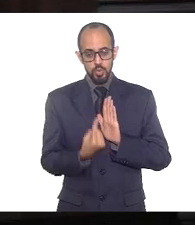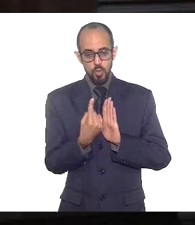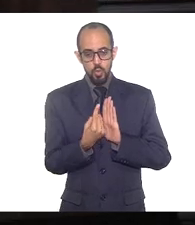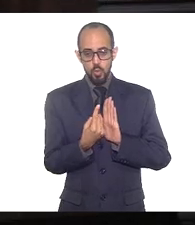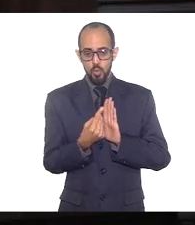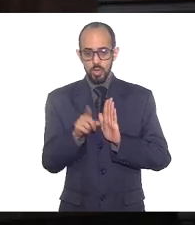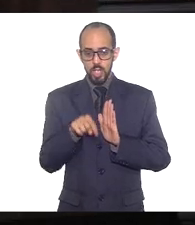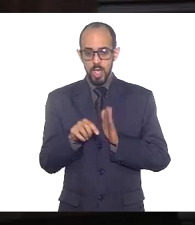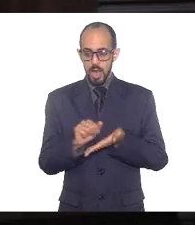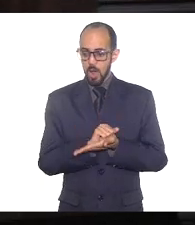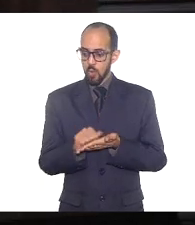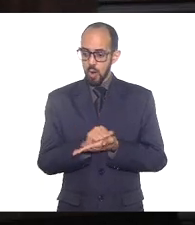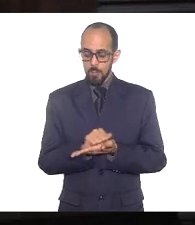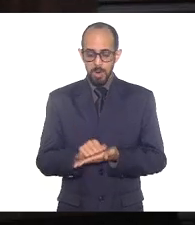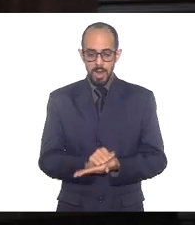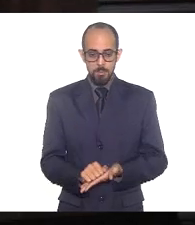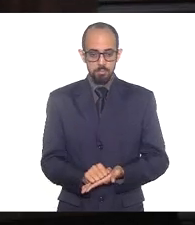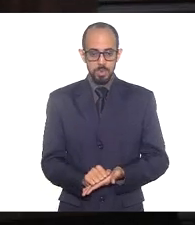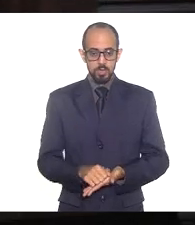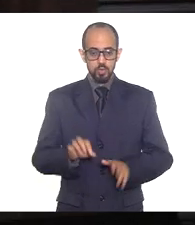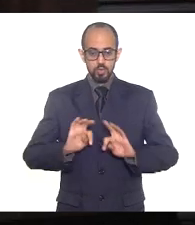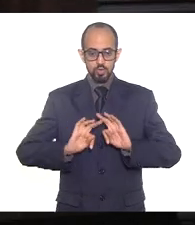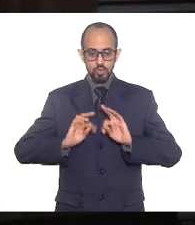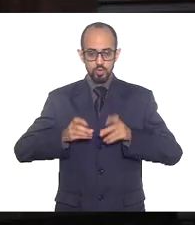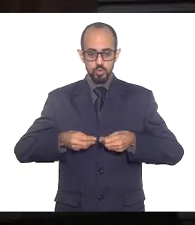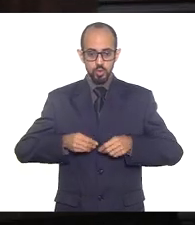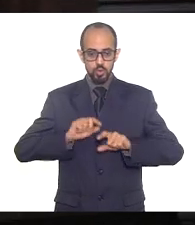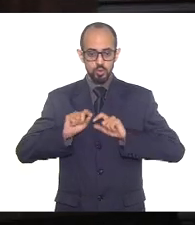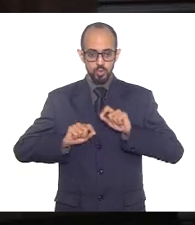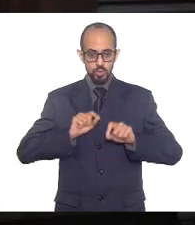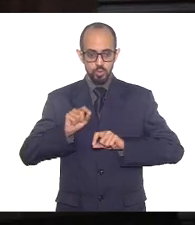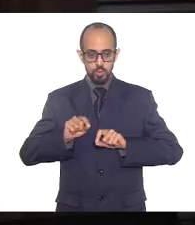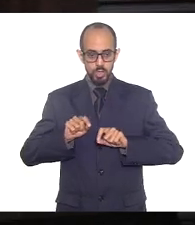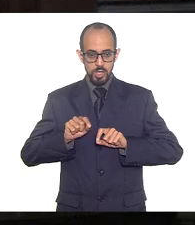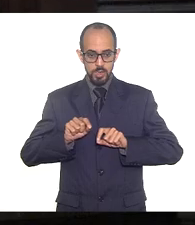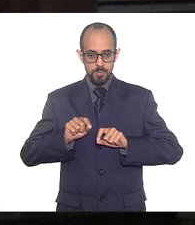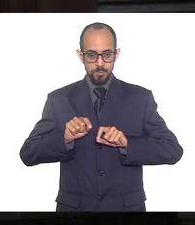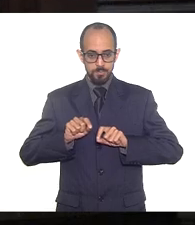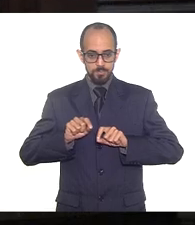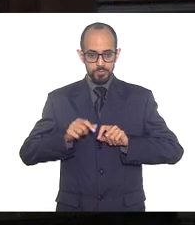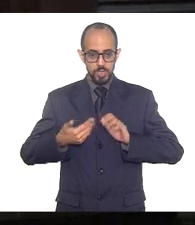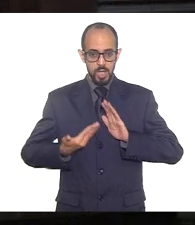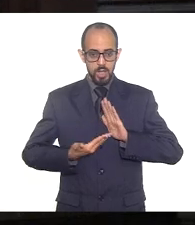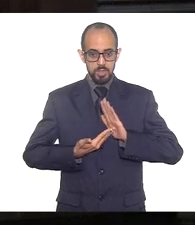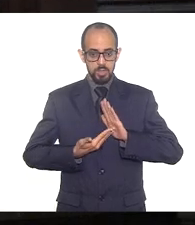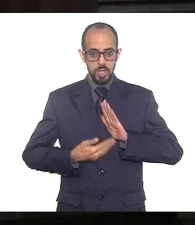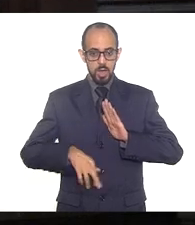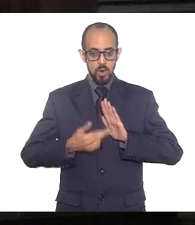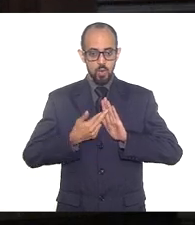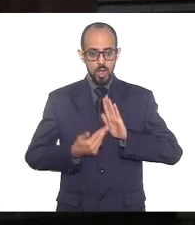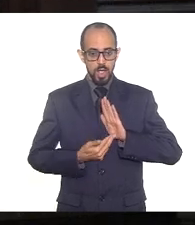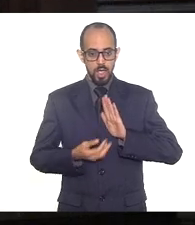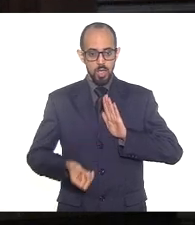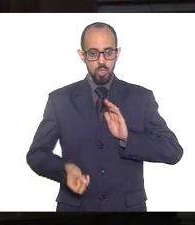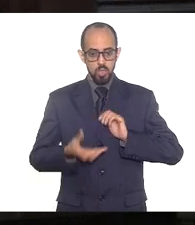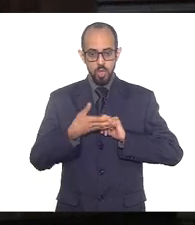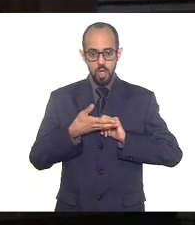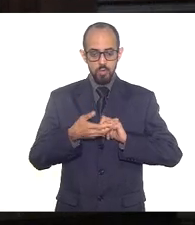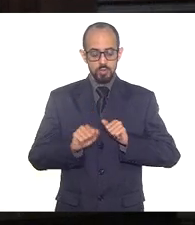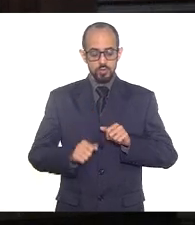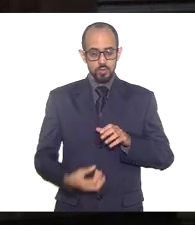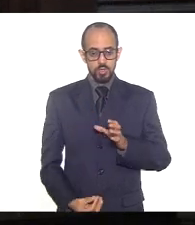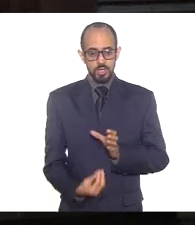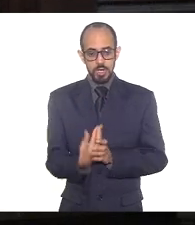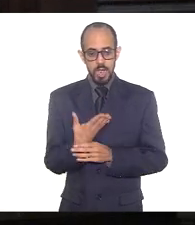insolvência em função do fato de que apresentam são outro regime novo criado passou a ser